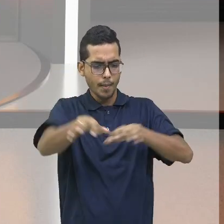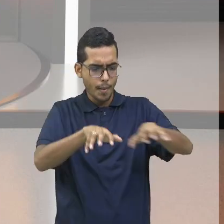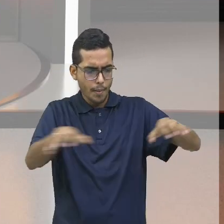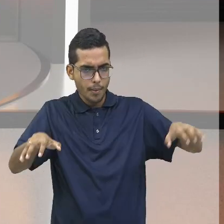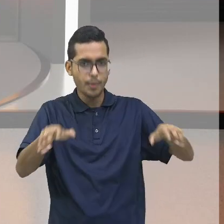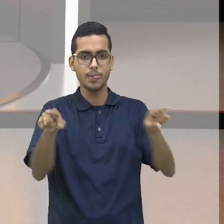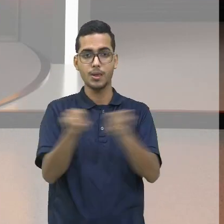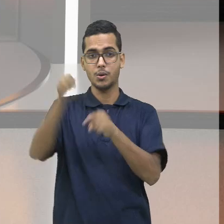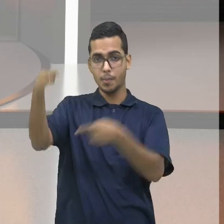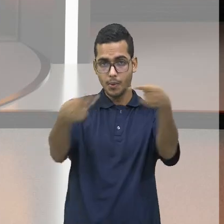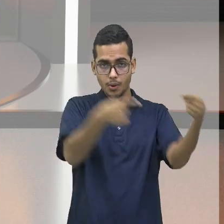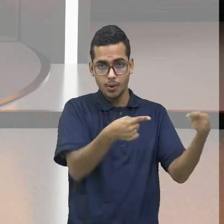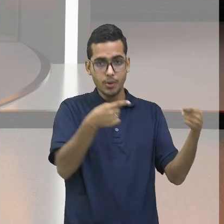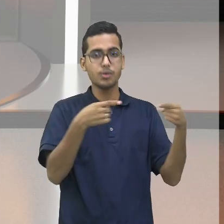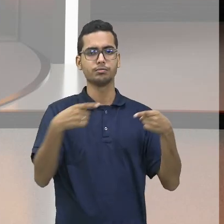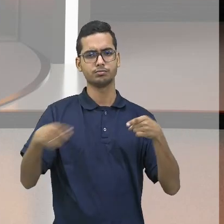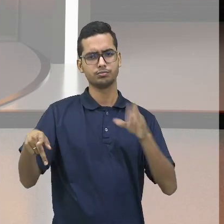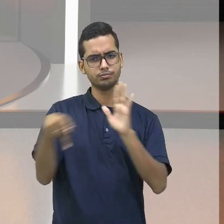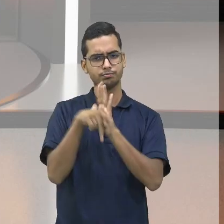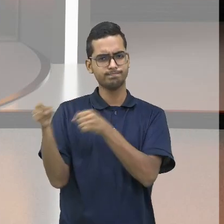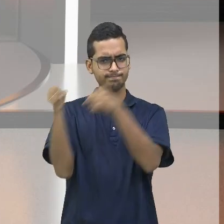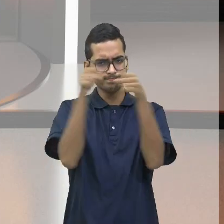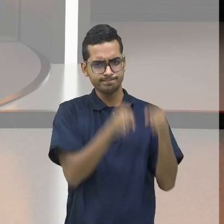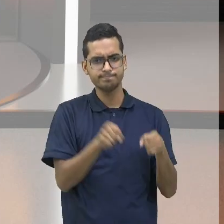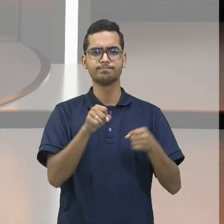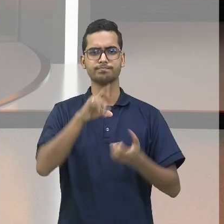fragmentação política, essa fragmentação